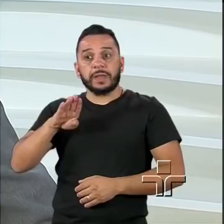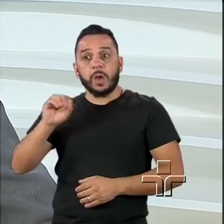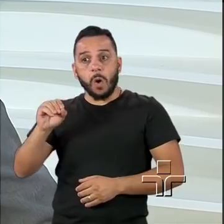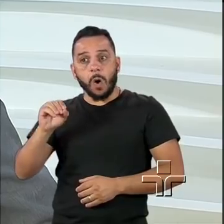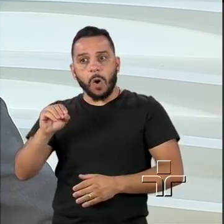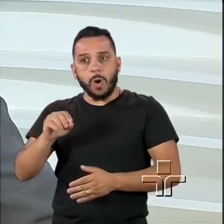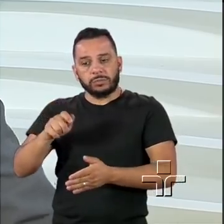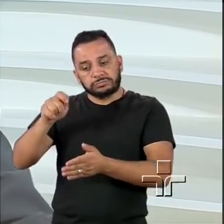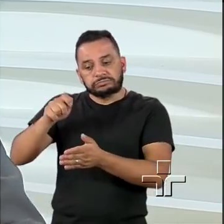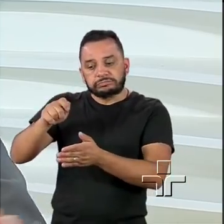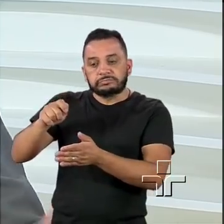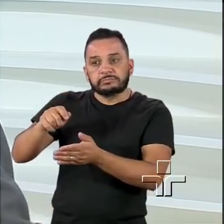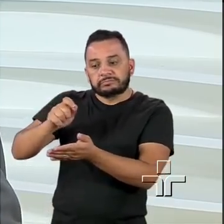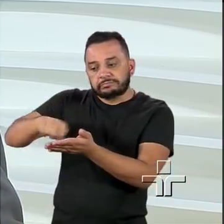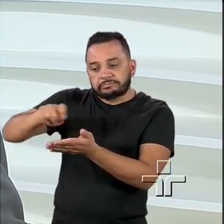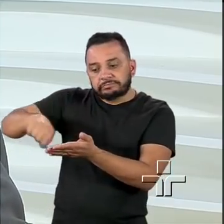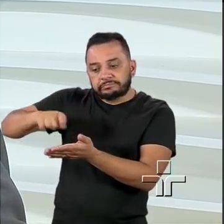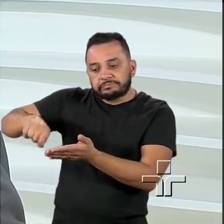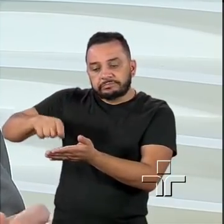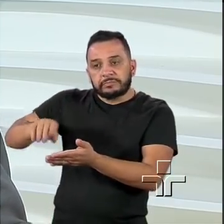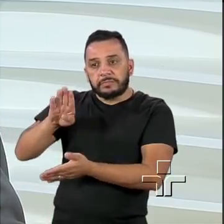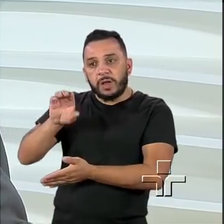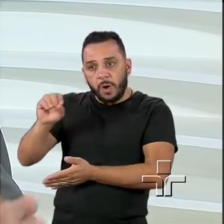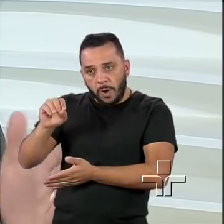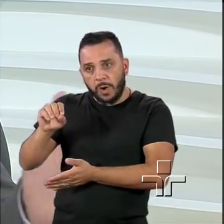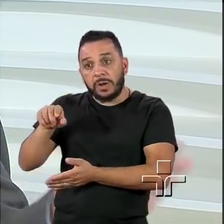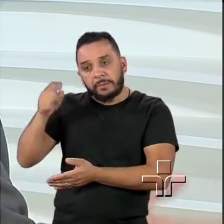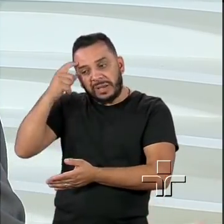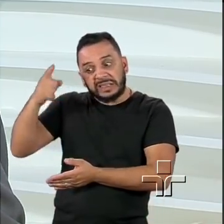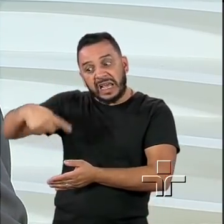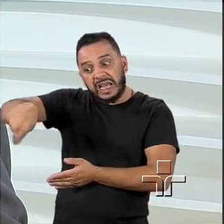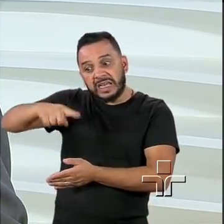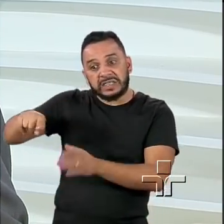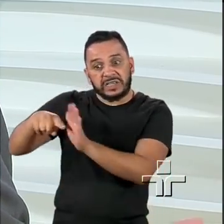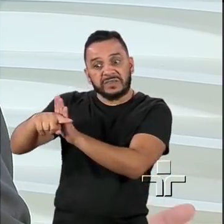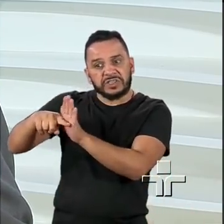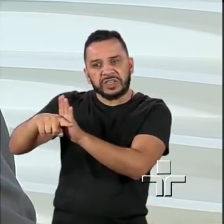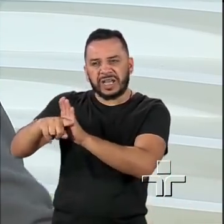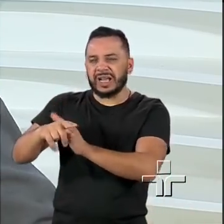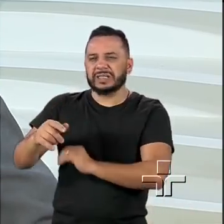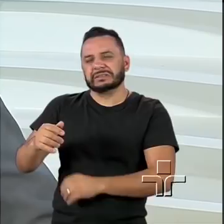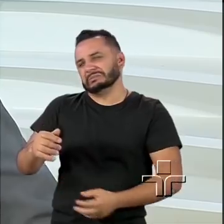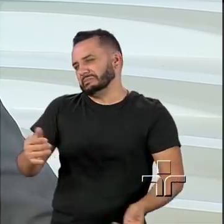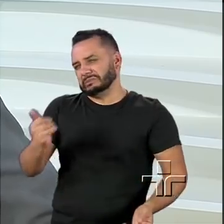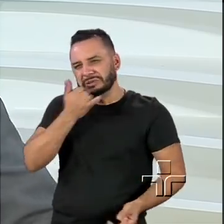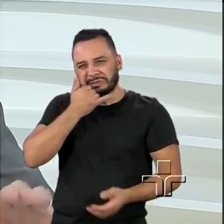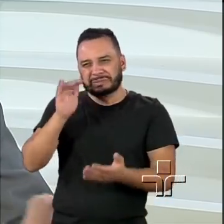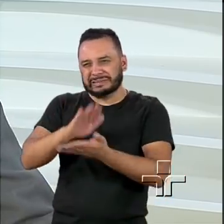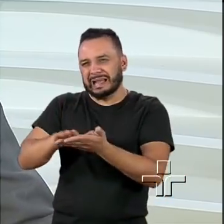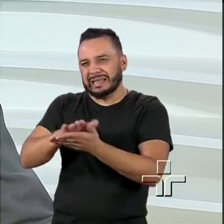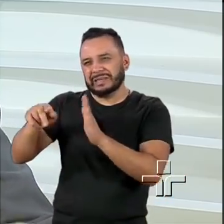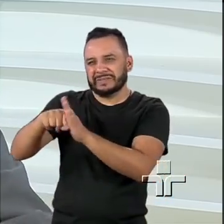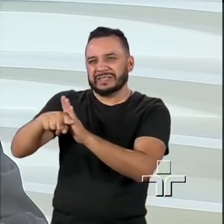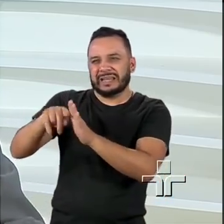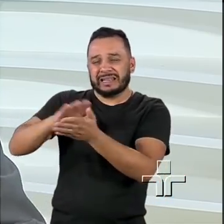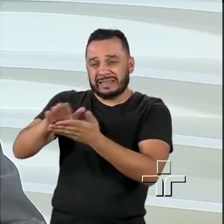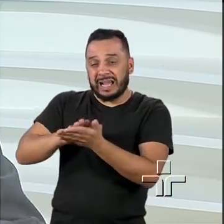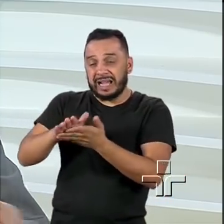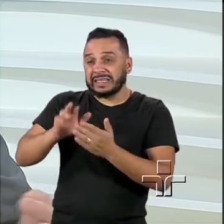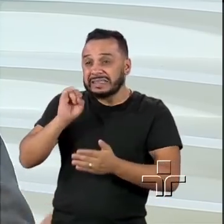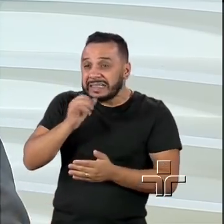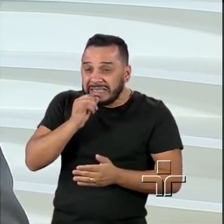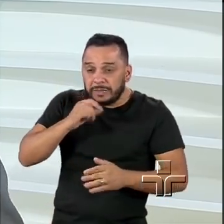ser investigado, doce ilusão. Se não for de um grande bacana ou se não for de repercussão mediática,